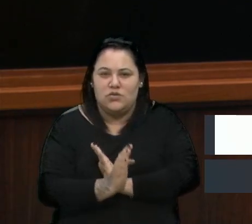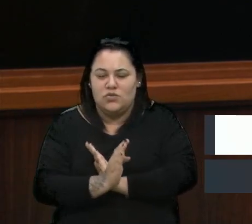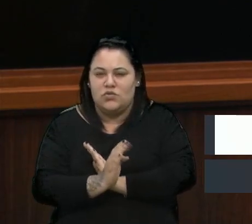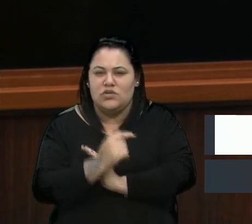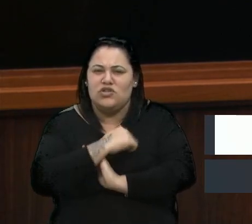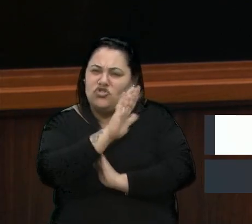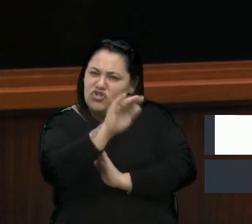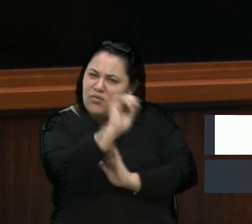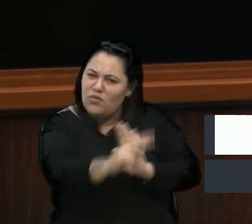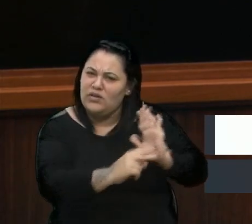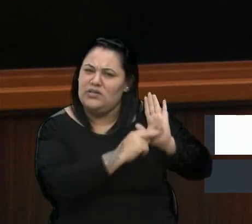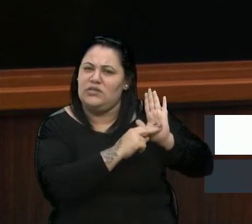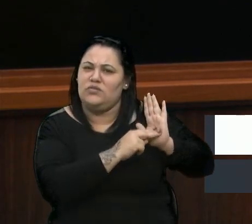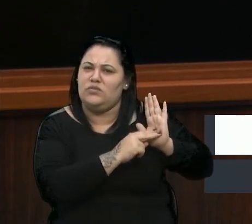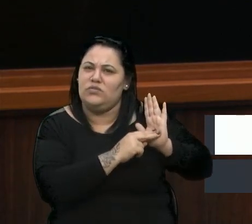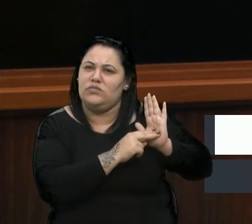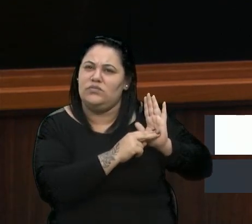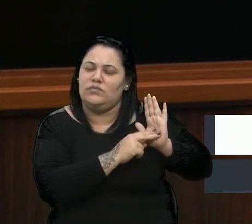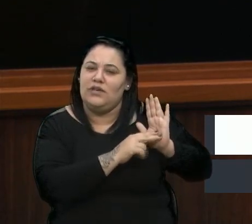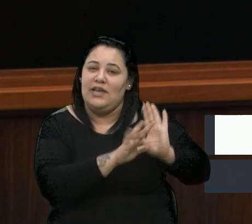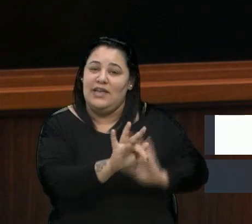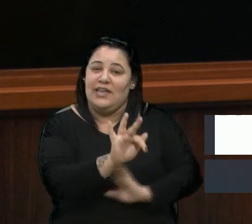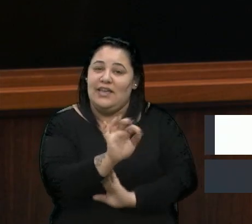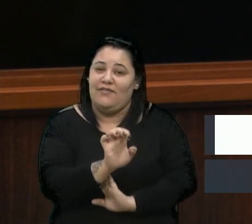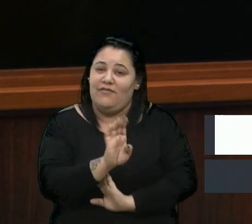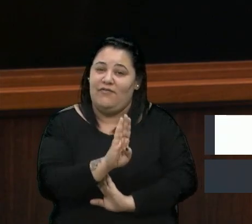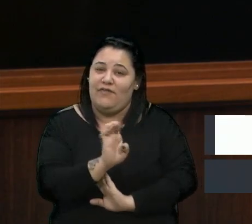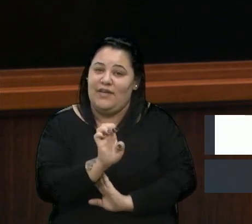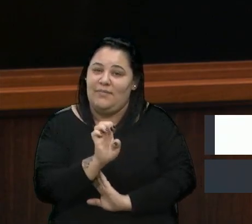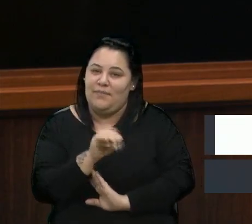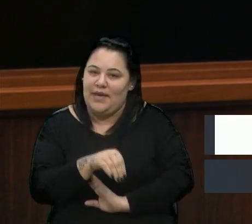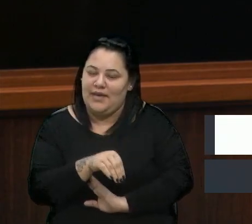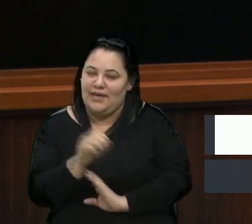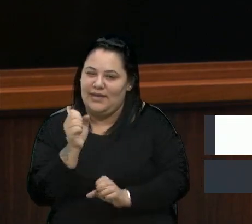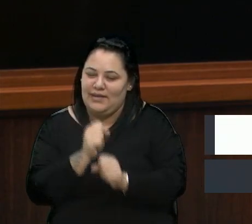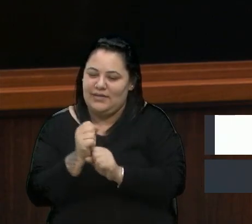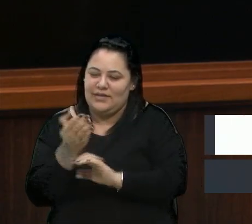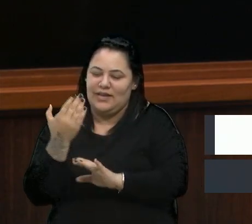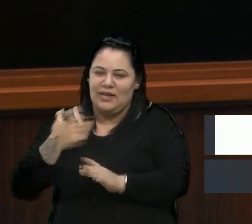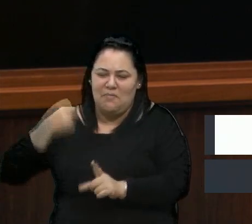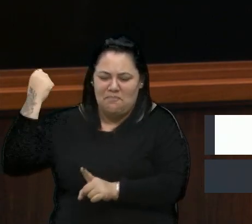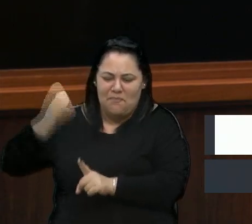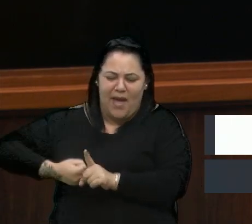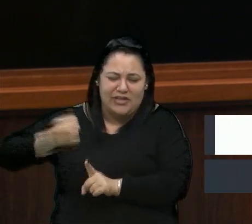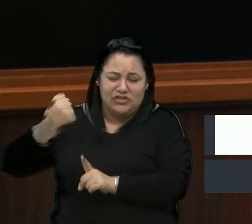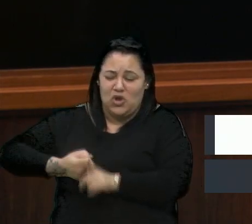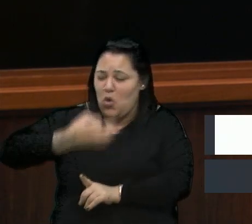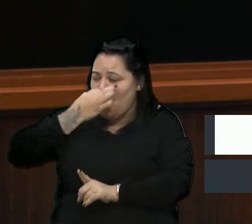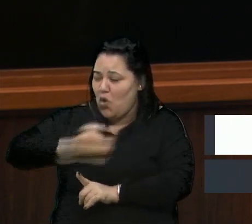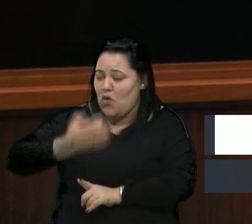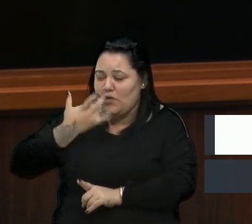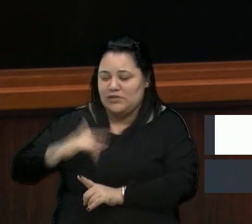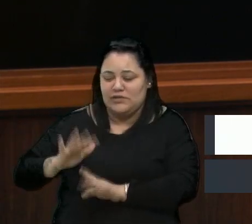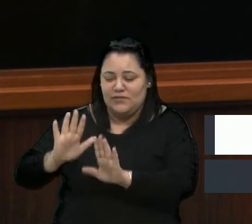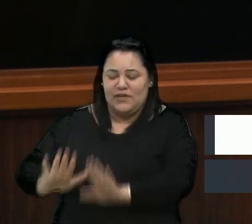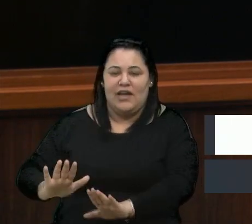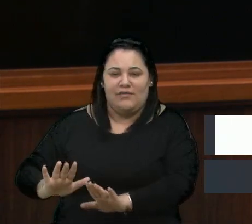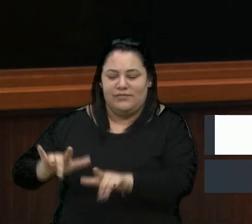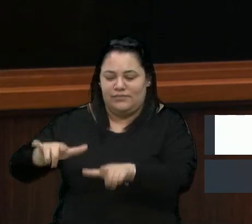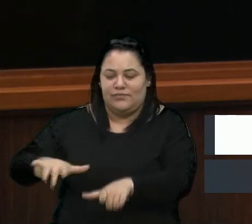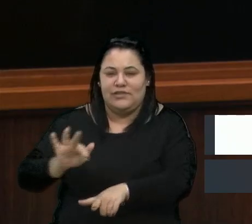a atenção que a FEBEM, na época, batia, fazia horror com as crianças que estavam na FEBEM. Aí